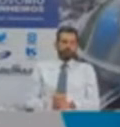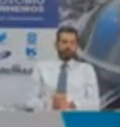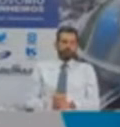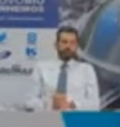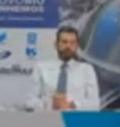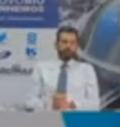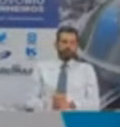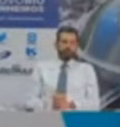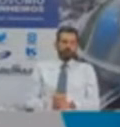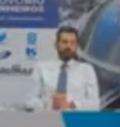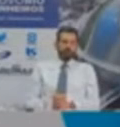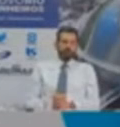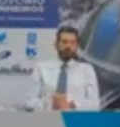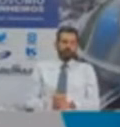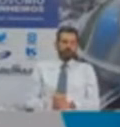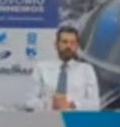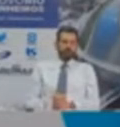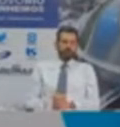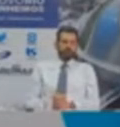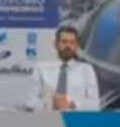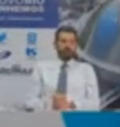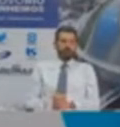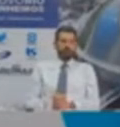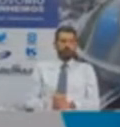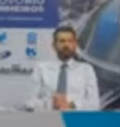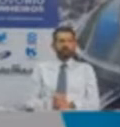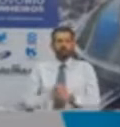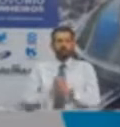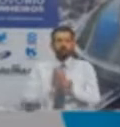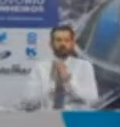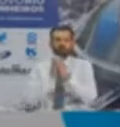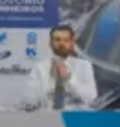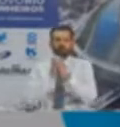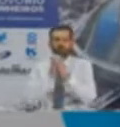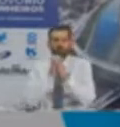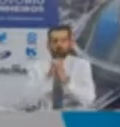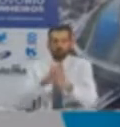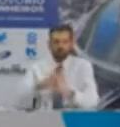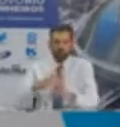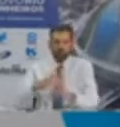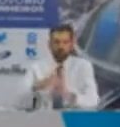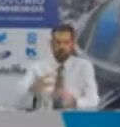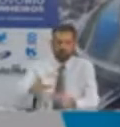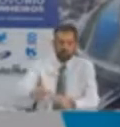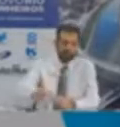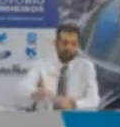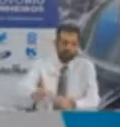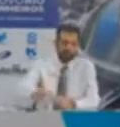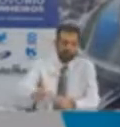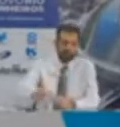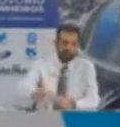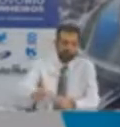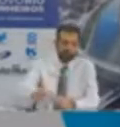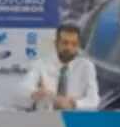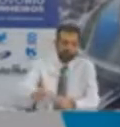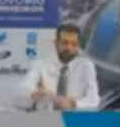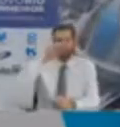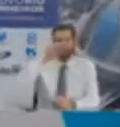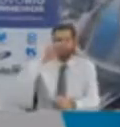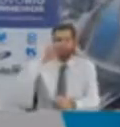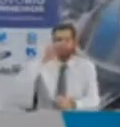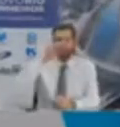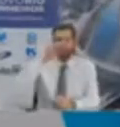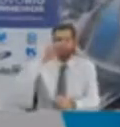empresa, demitir, né, não fechou nenhuma empresa. Nós fizemos lá em Alagoas, região metropolitana de Alagoas, nós sabemos que é uma região muito